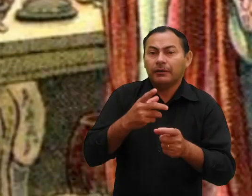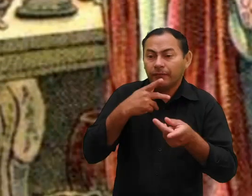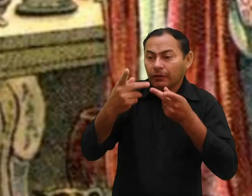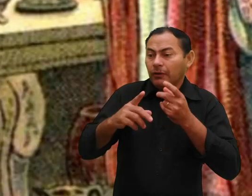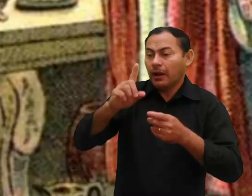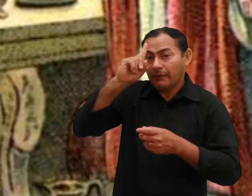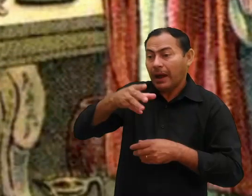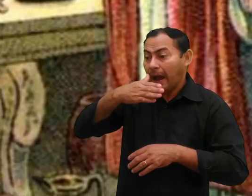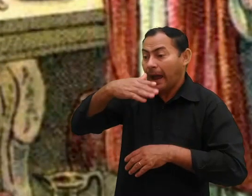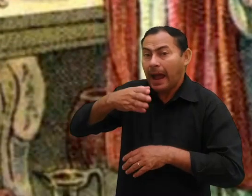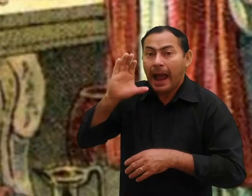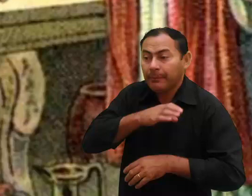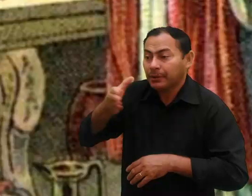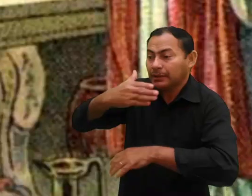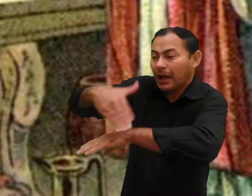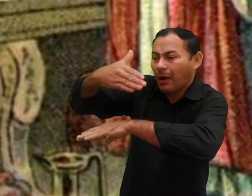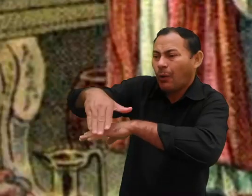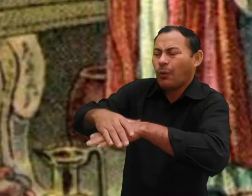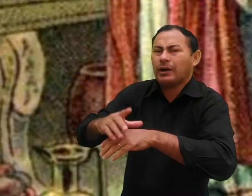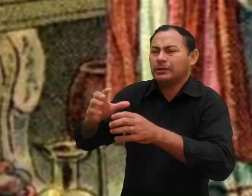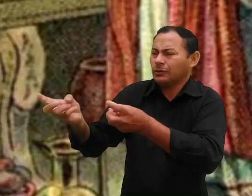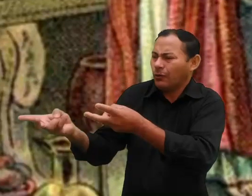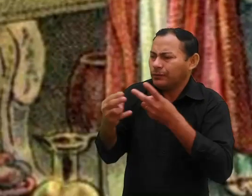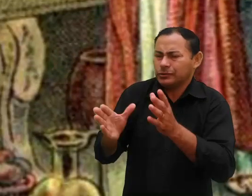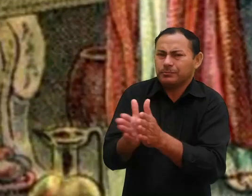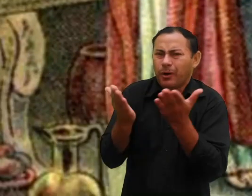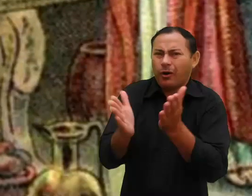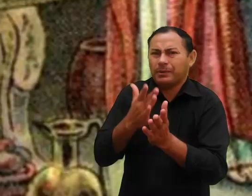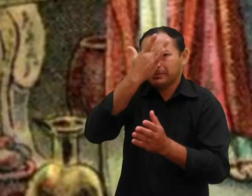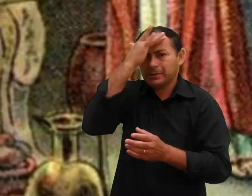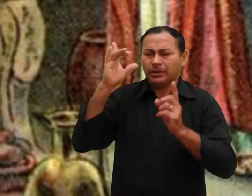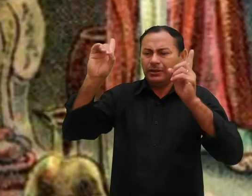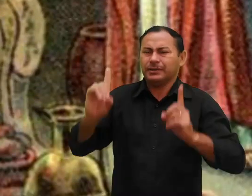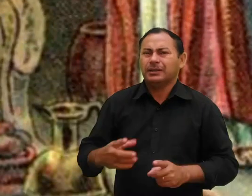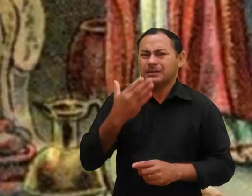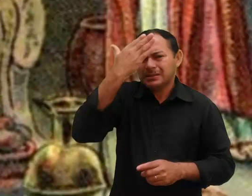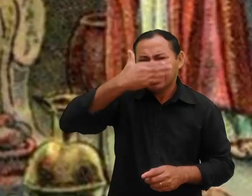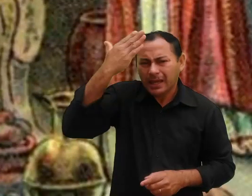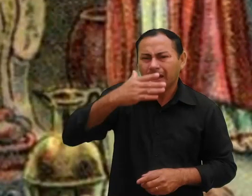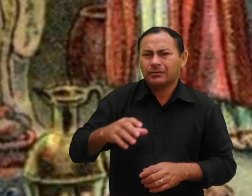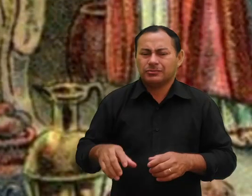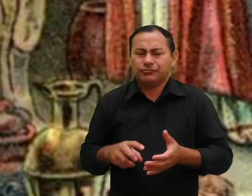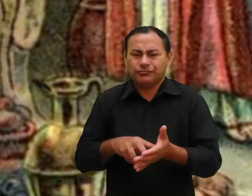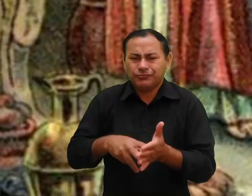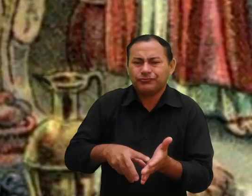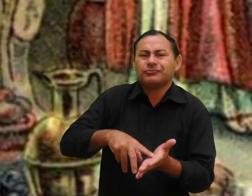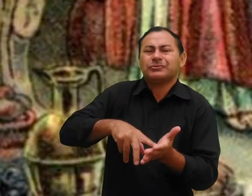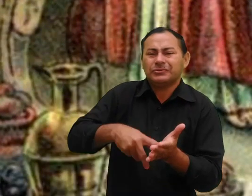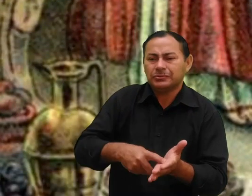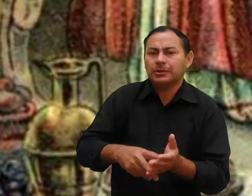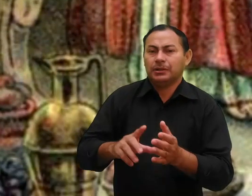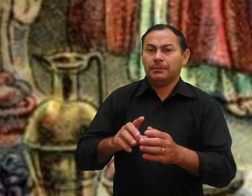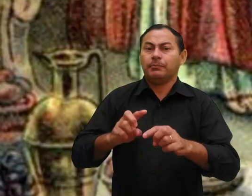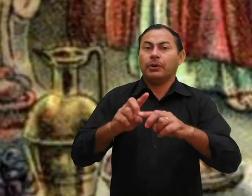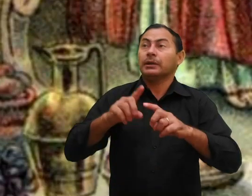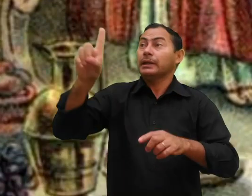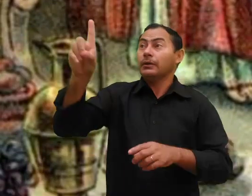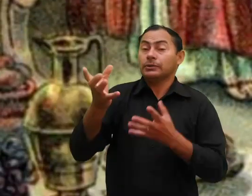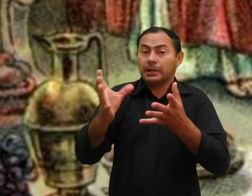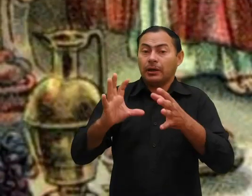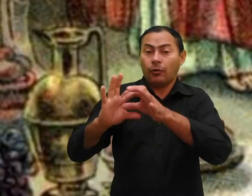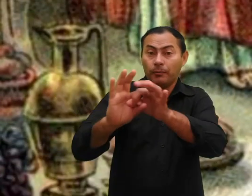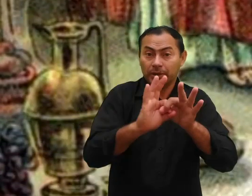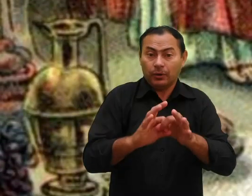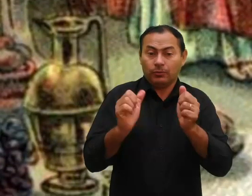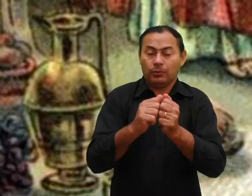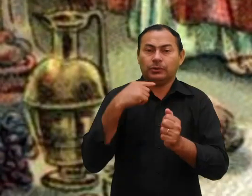as ruas e becos da cidade e traga os pobres, os aleijados, traga os cegos, os mancos. Deus quer ter comunhão conosco e pode